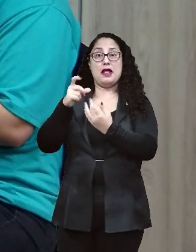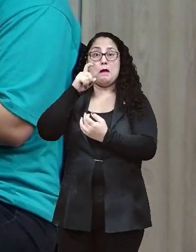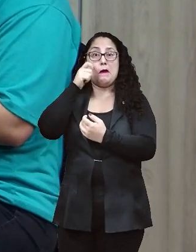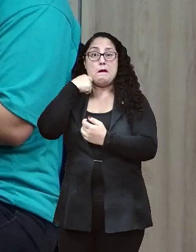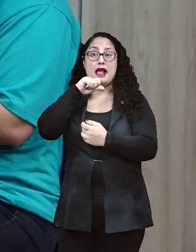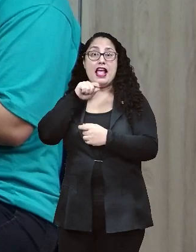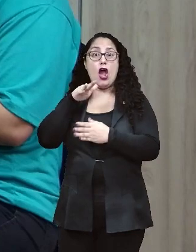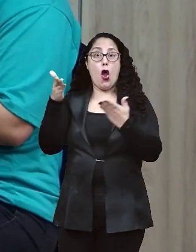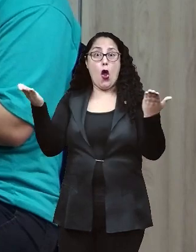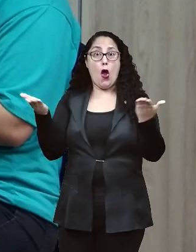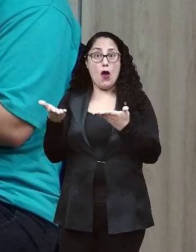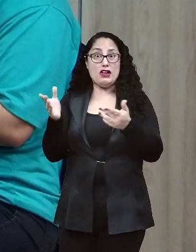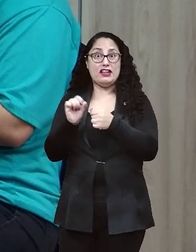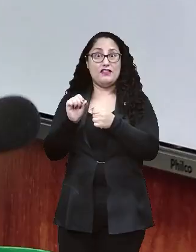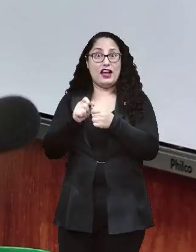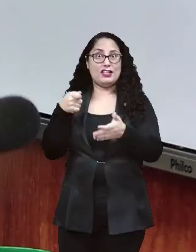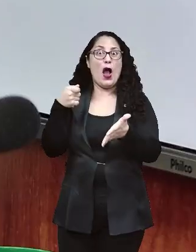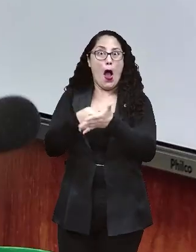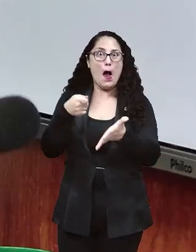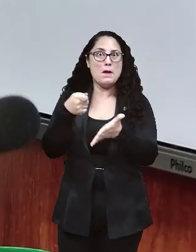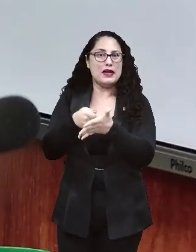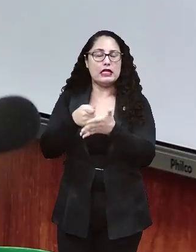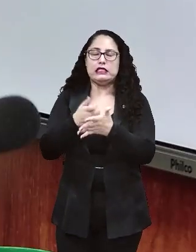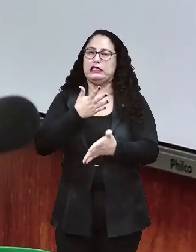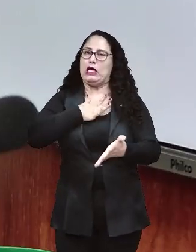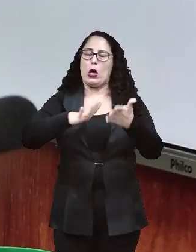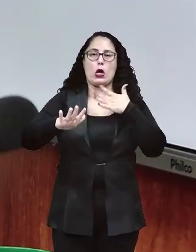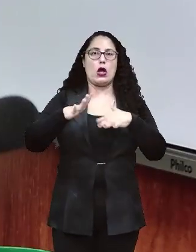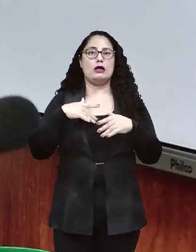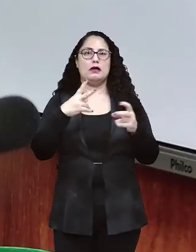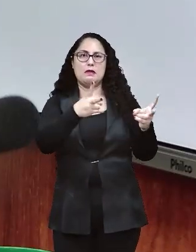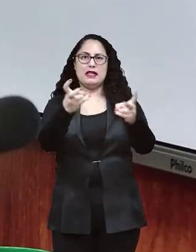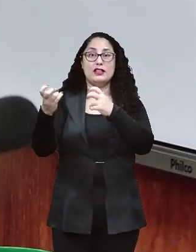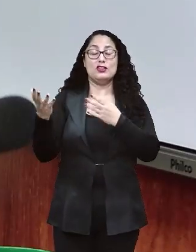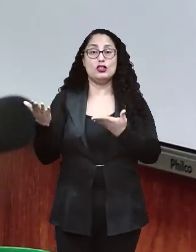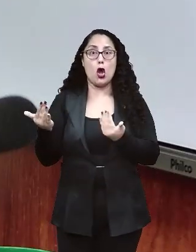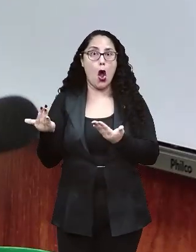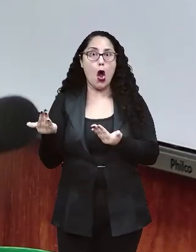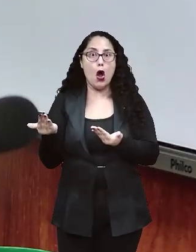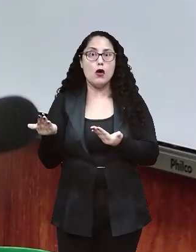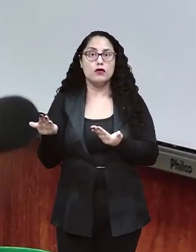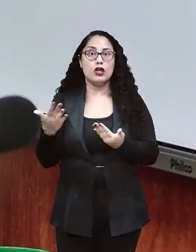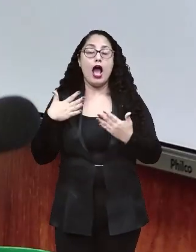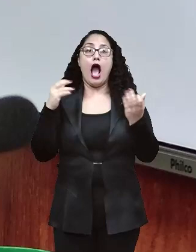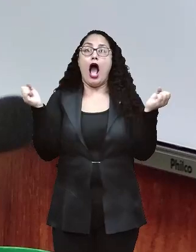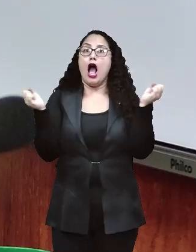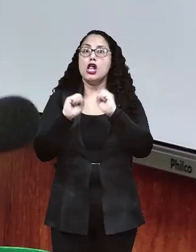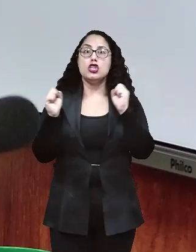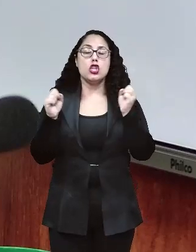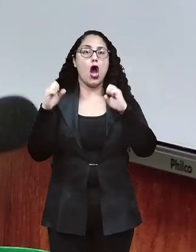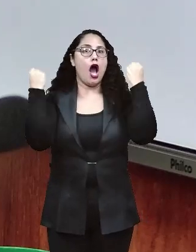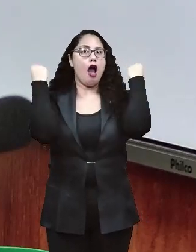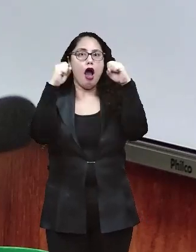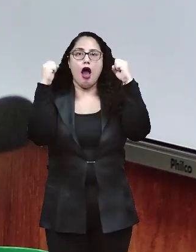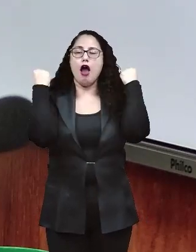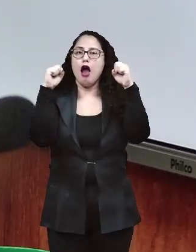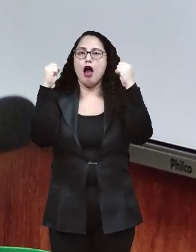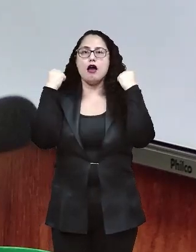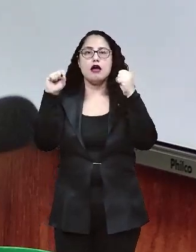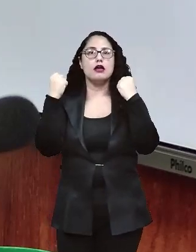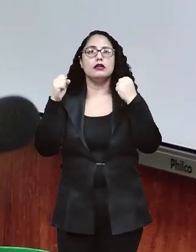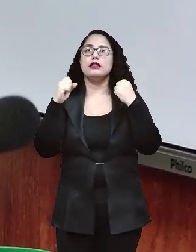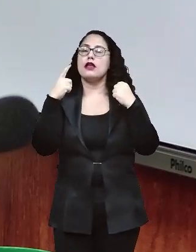eles fazem obrigados, eles não gostam, mas eu vejo jovens hoje que gostam de fazer atividade física, que é um